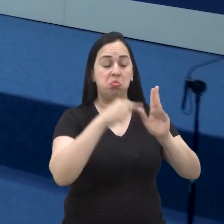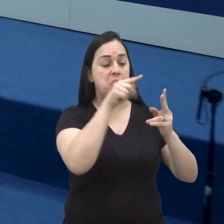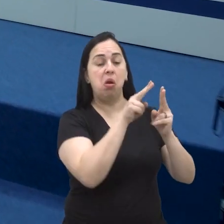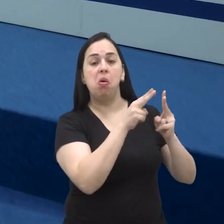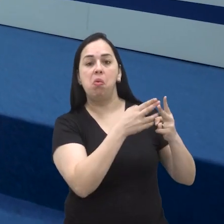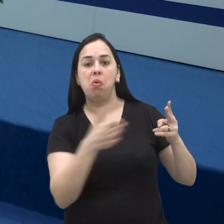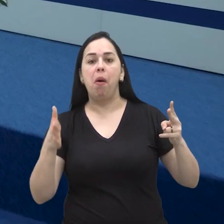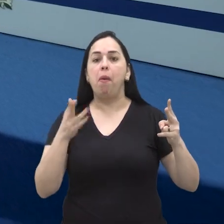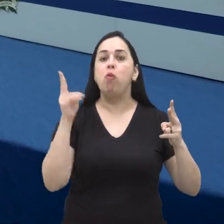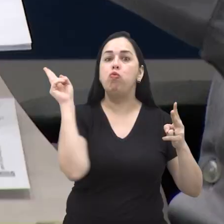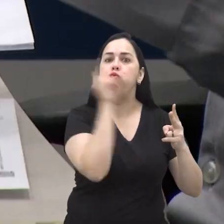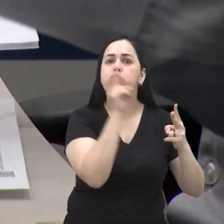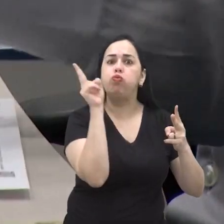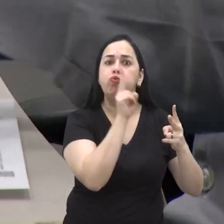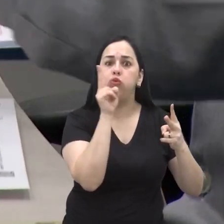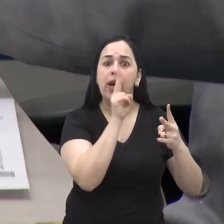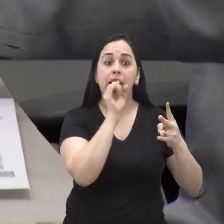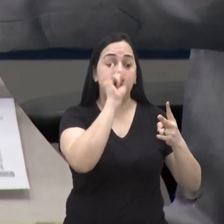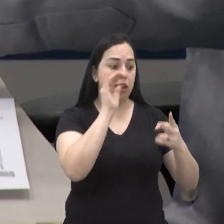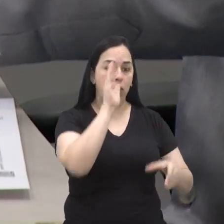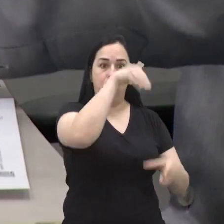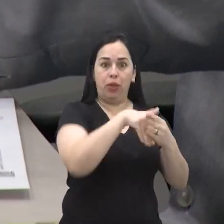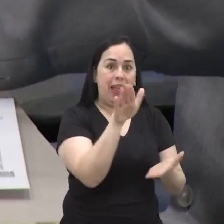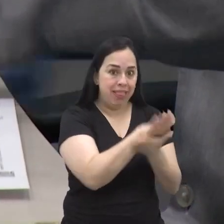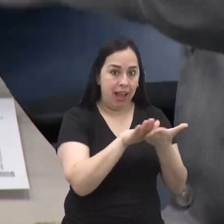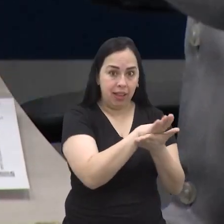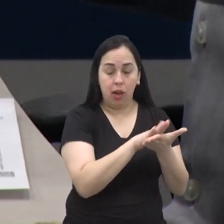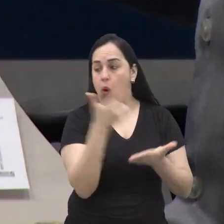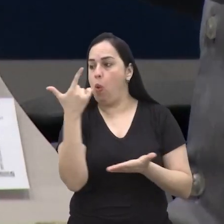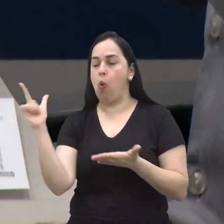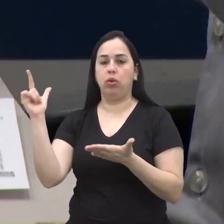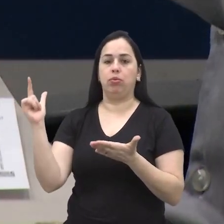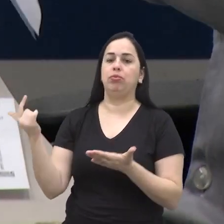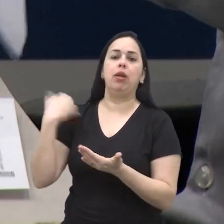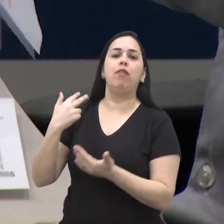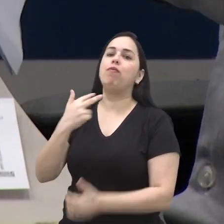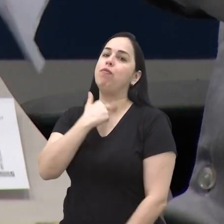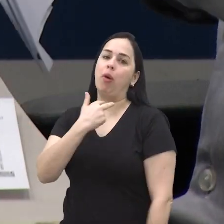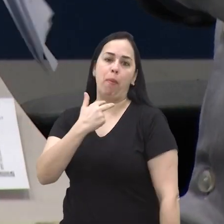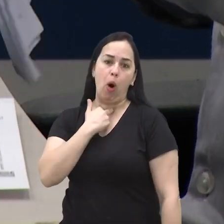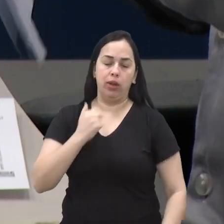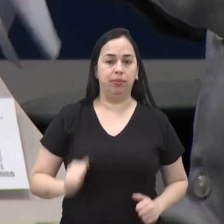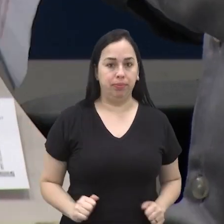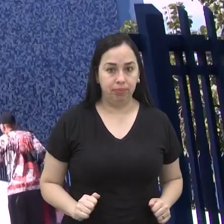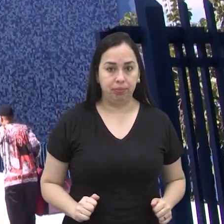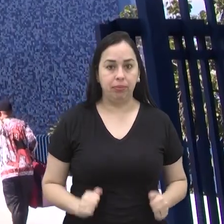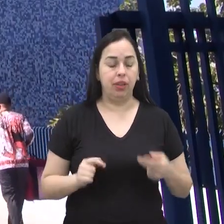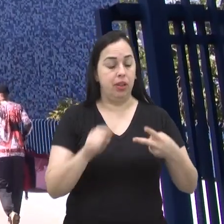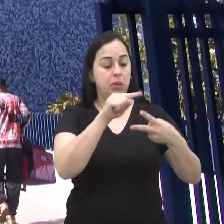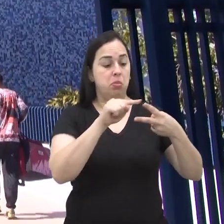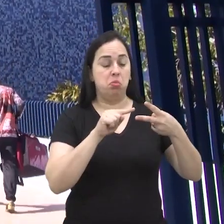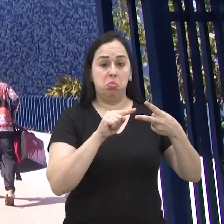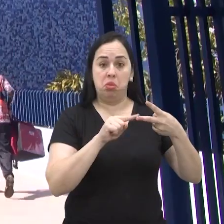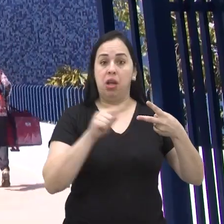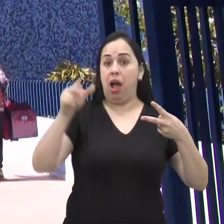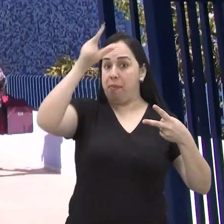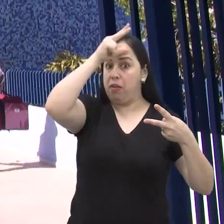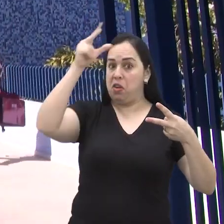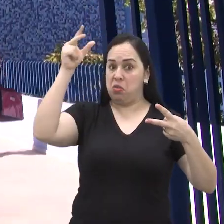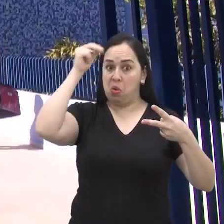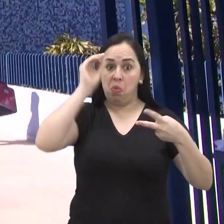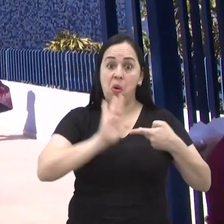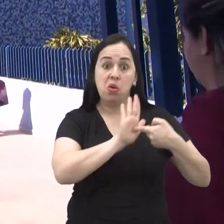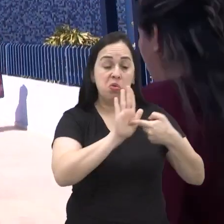que corriam em rito urgente e, se não fossem apreciados, impediriam a votação das demais matérias. Os vetos apresentados